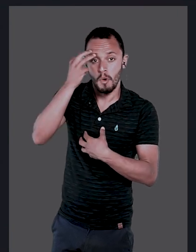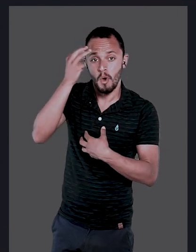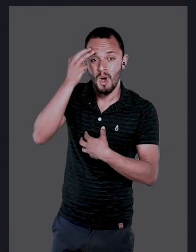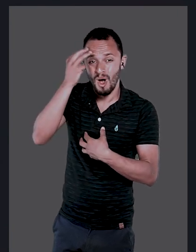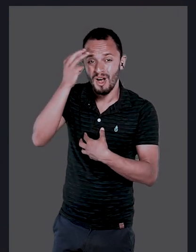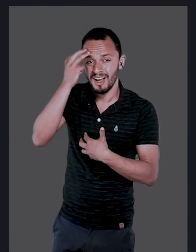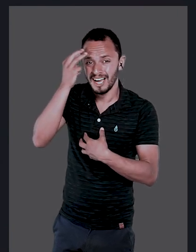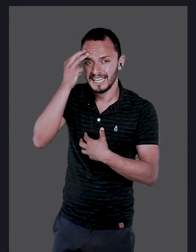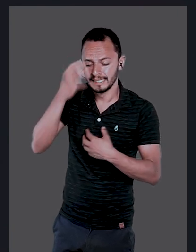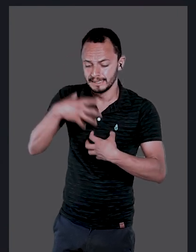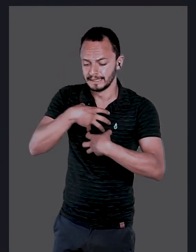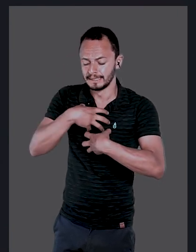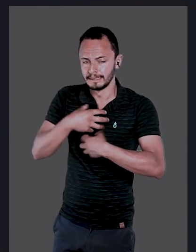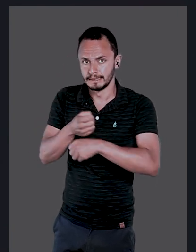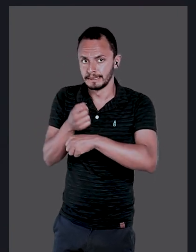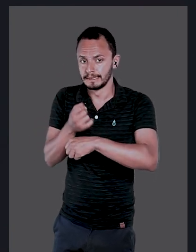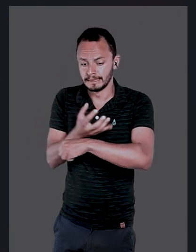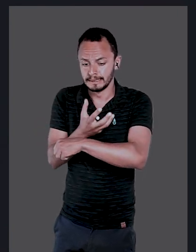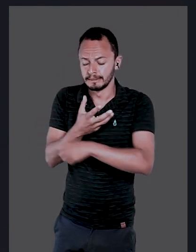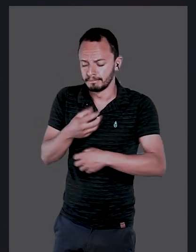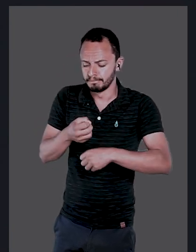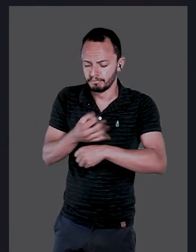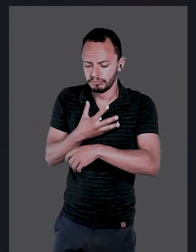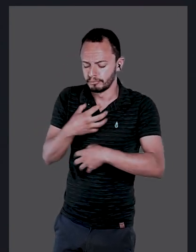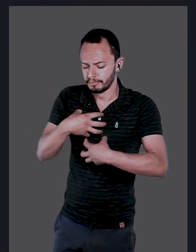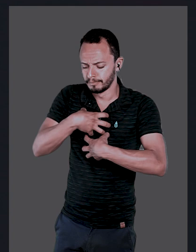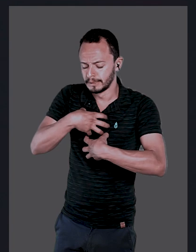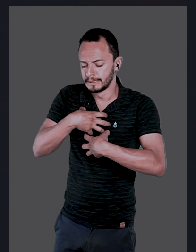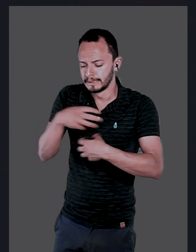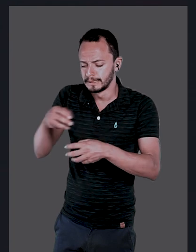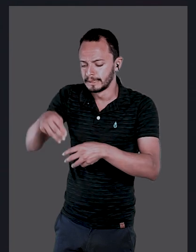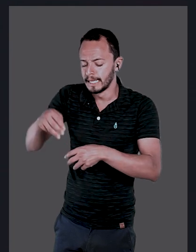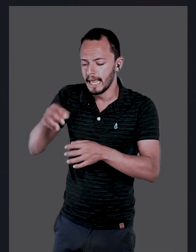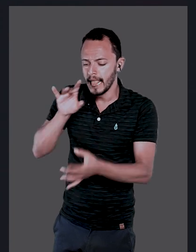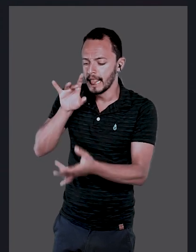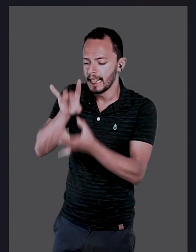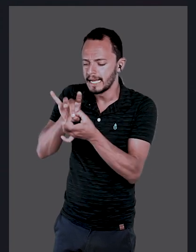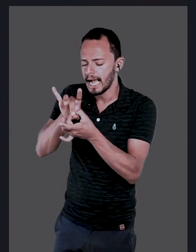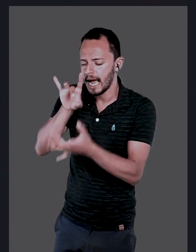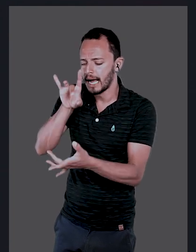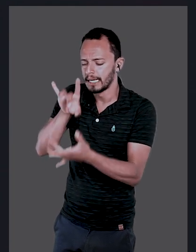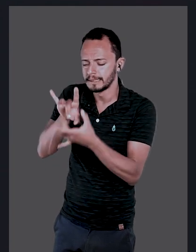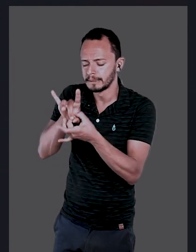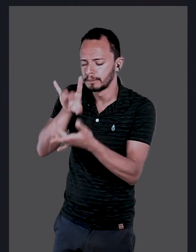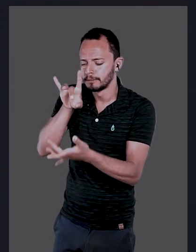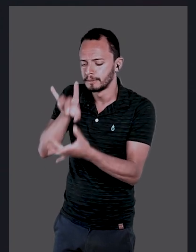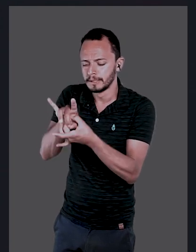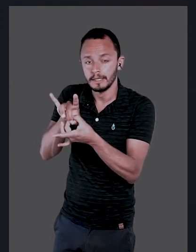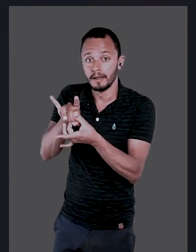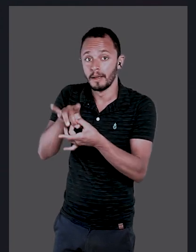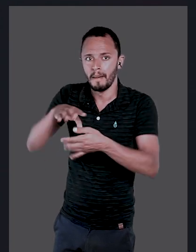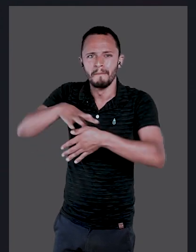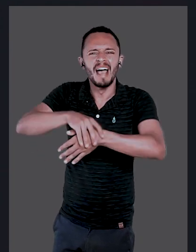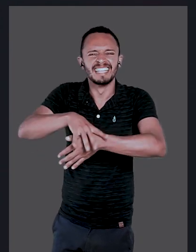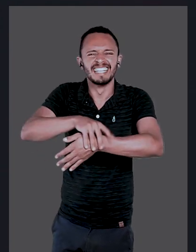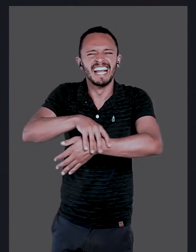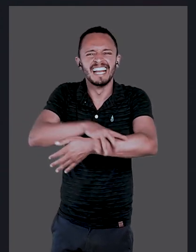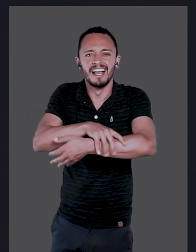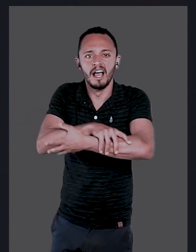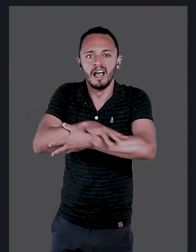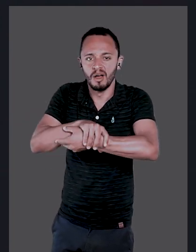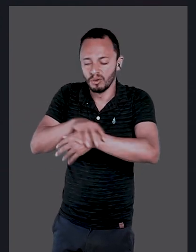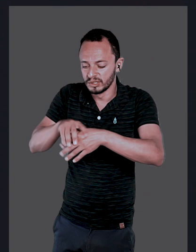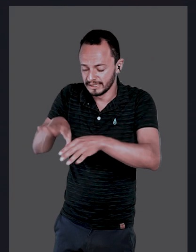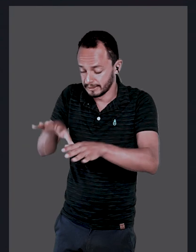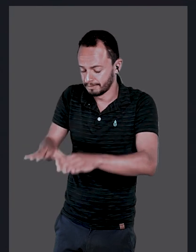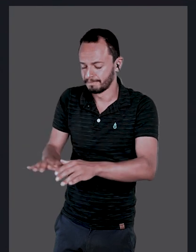maneira que cria um pouco a sensação de estarmos ligados, não é? De